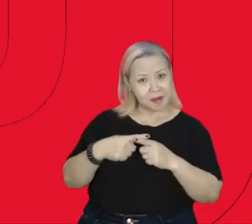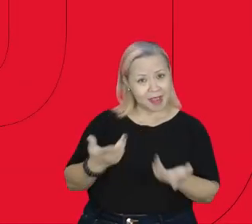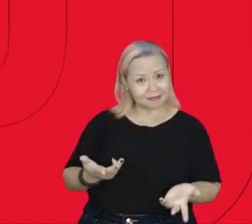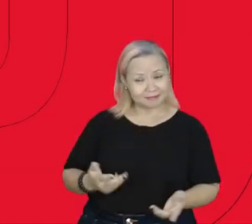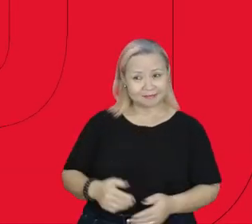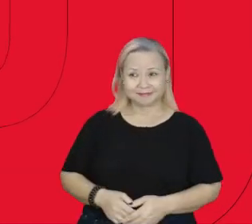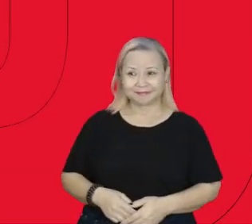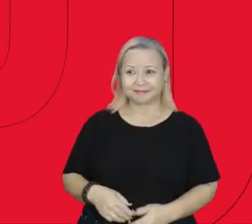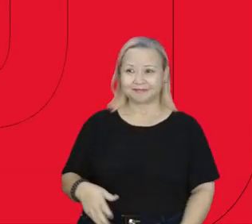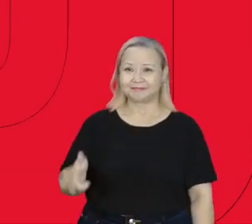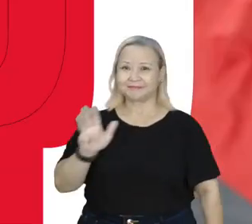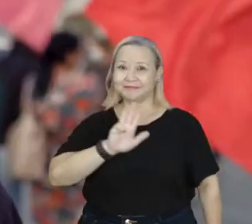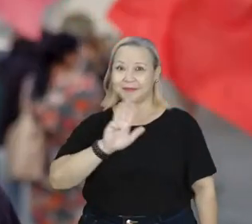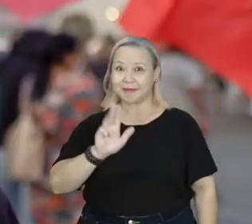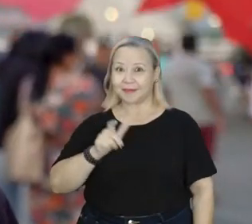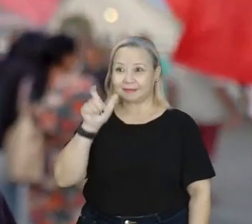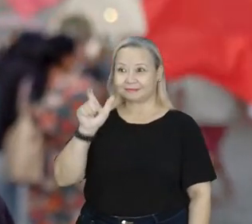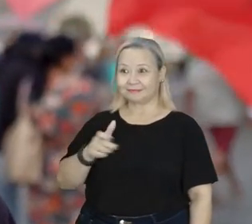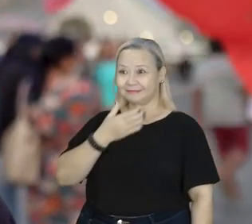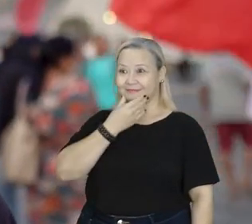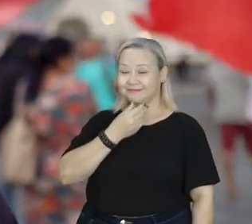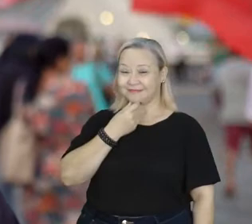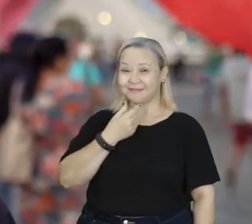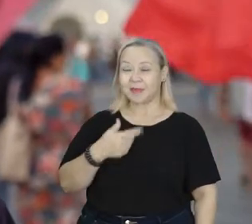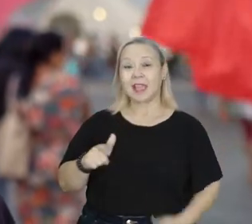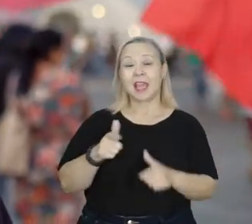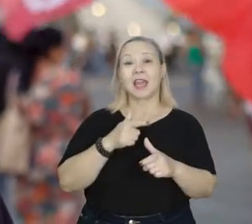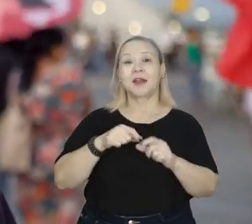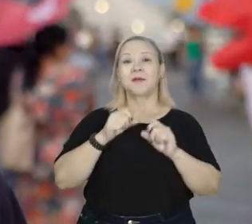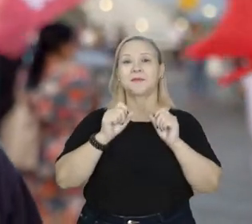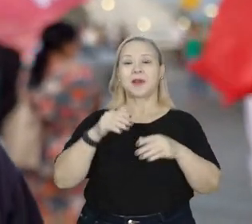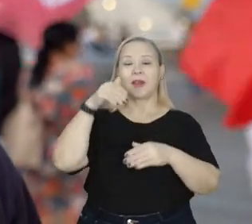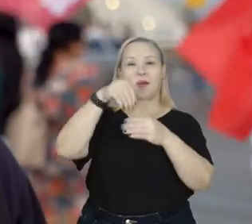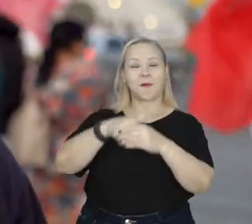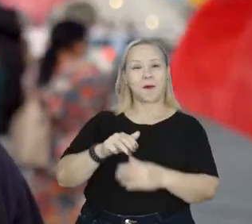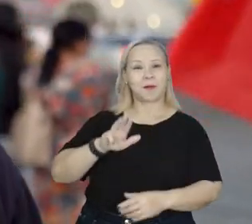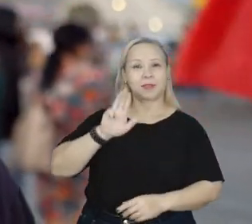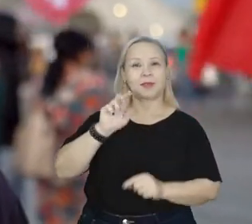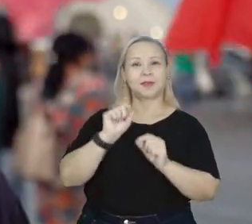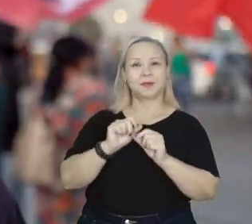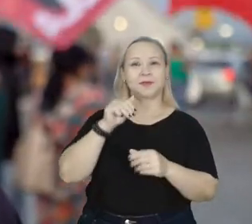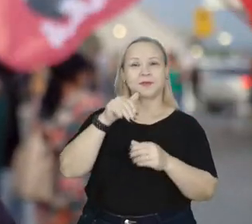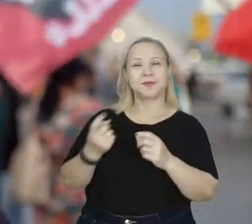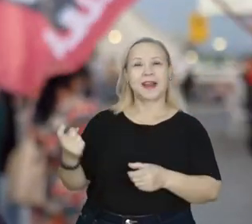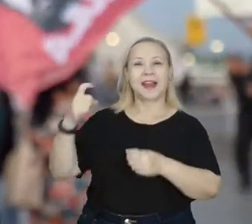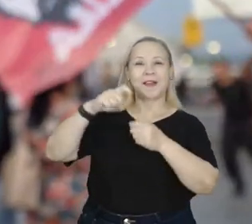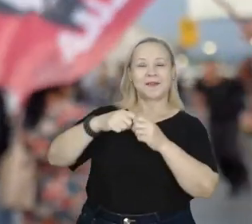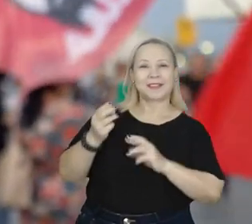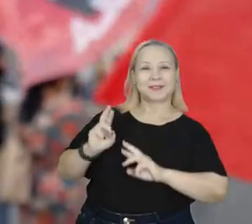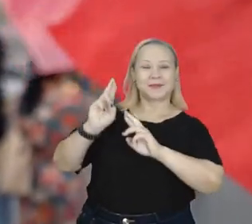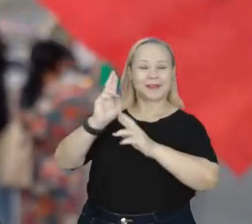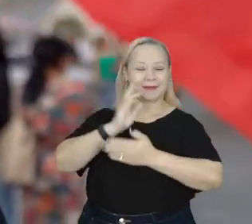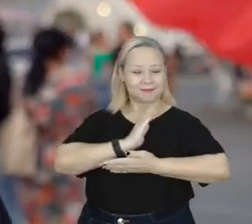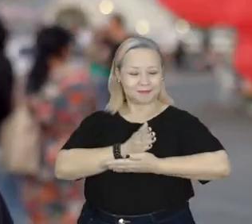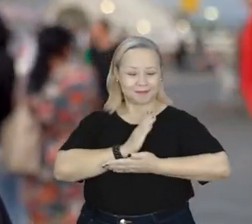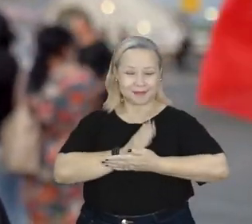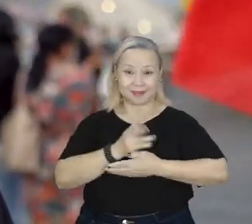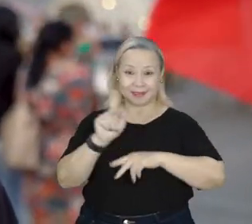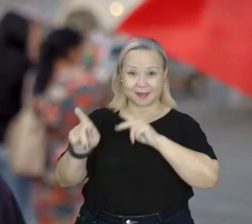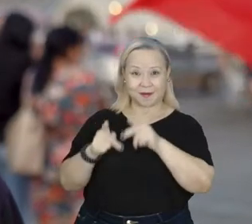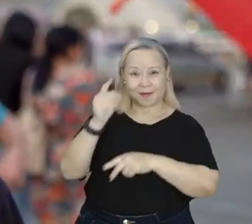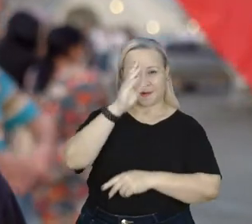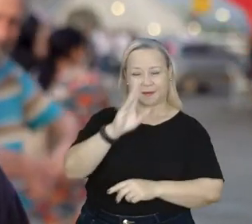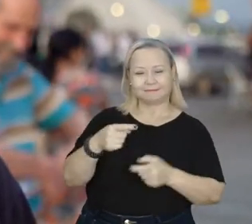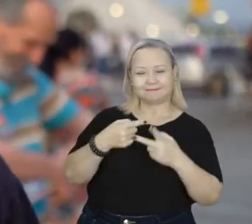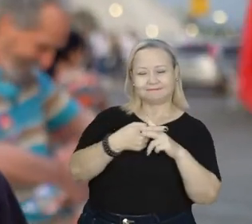Lula é o cara, o cara é o Lula. Em primeiro lugar, eu voto em Lula para voltar a esperança no coração do povo brasileiro, a gente voltar a